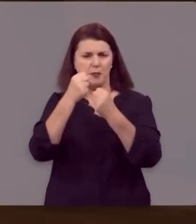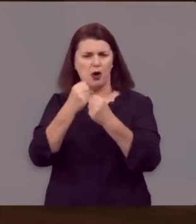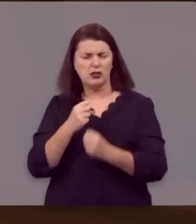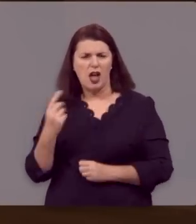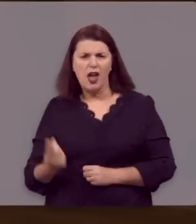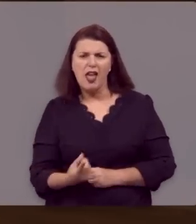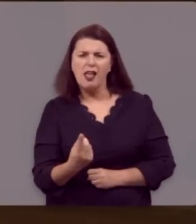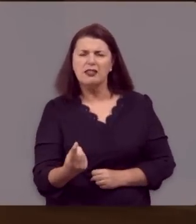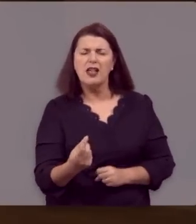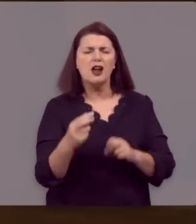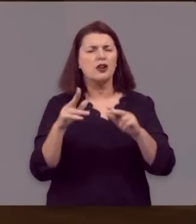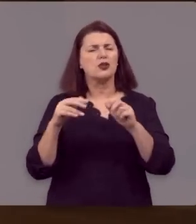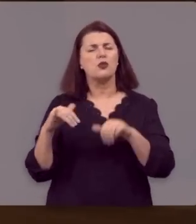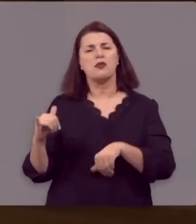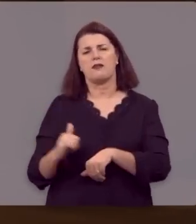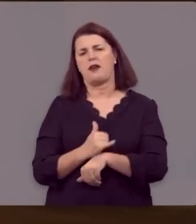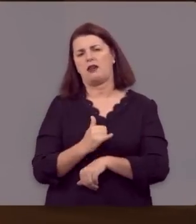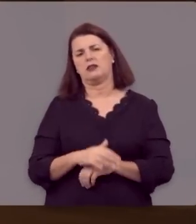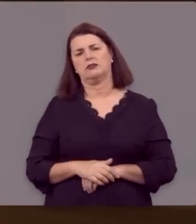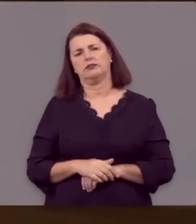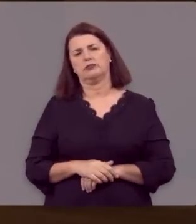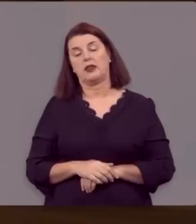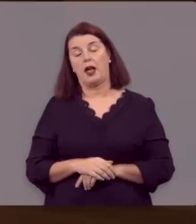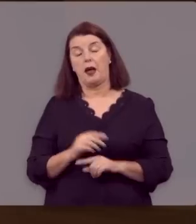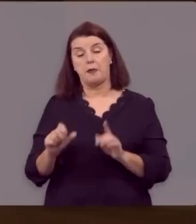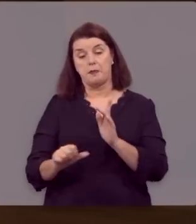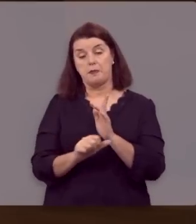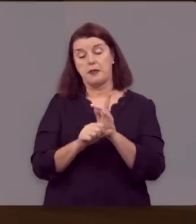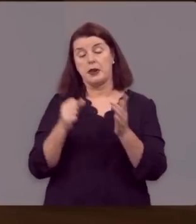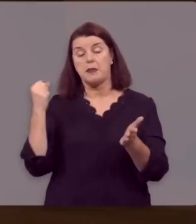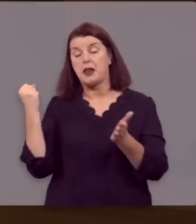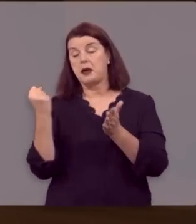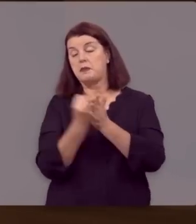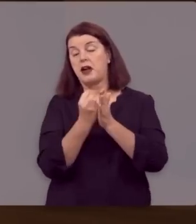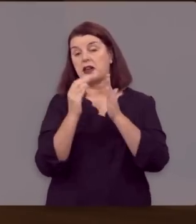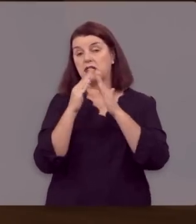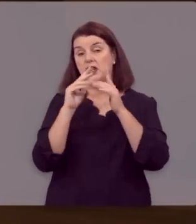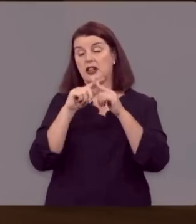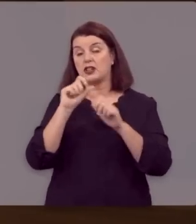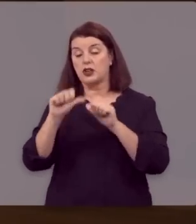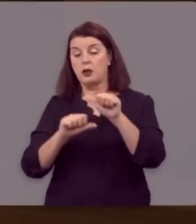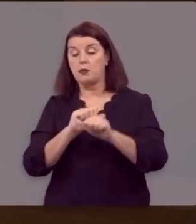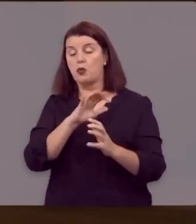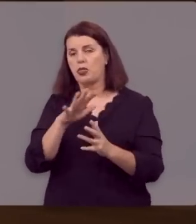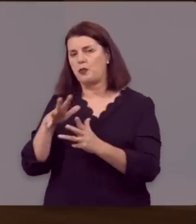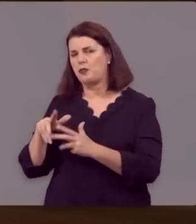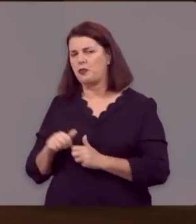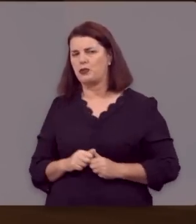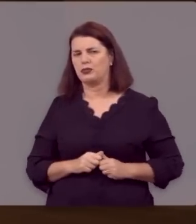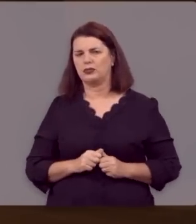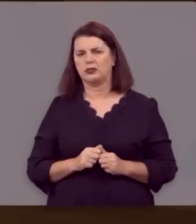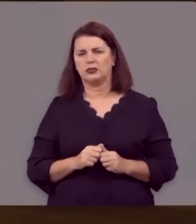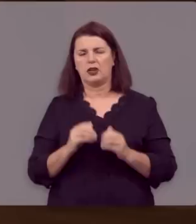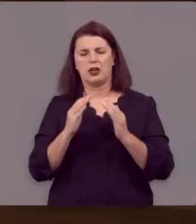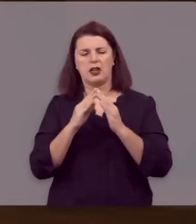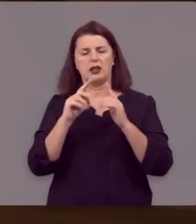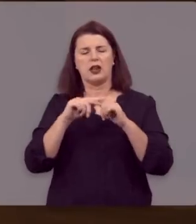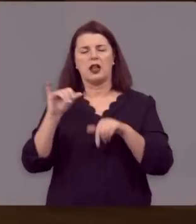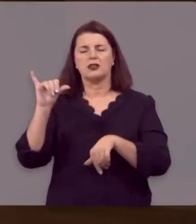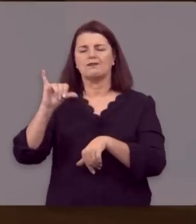é eterna, jamais falhará. Esta é a primeira marca de uma igreja que impacta o mundo, uma